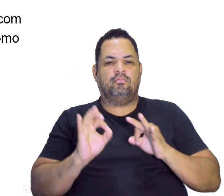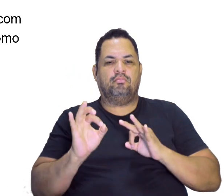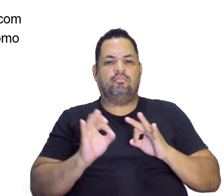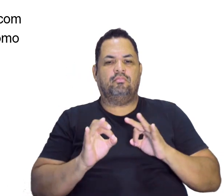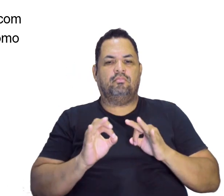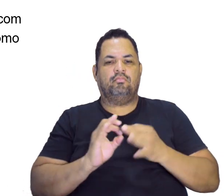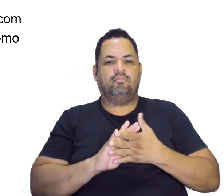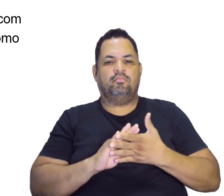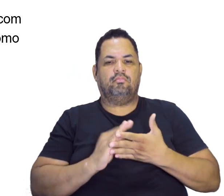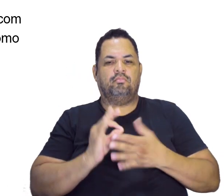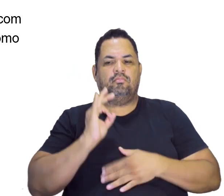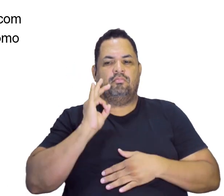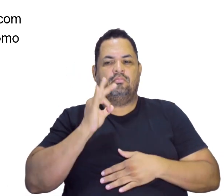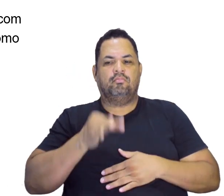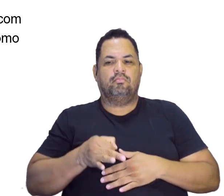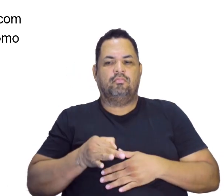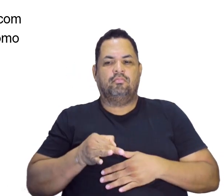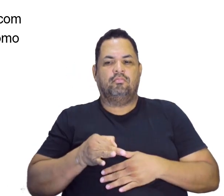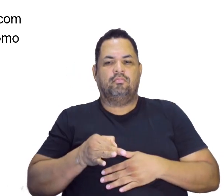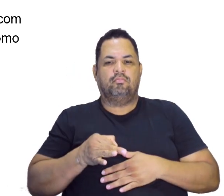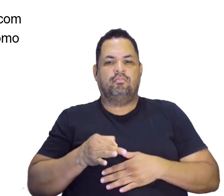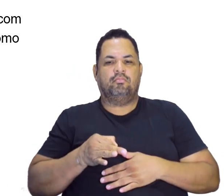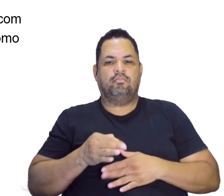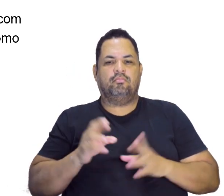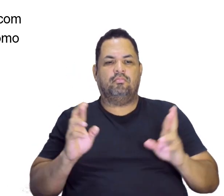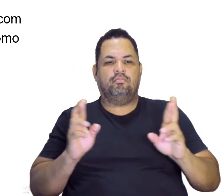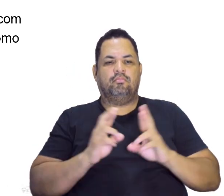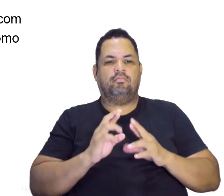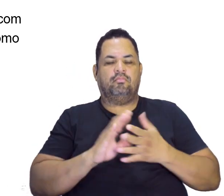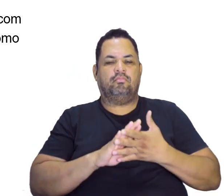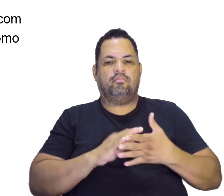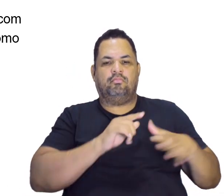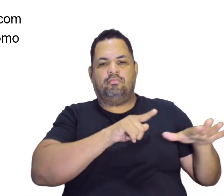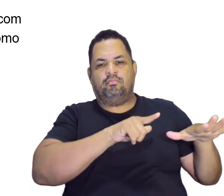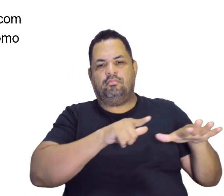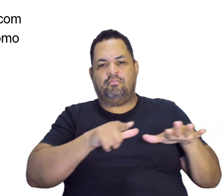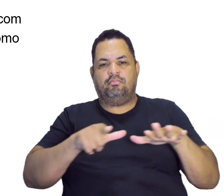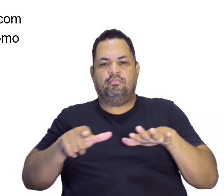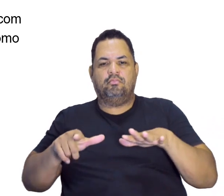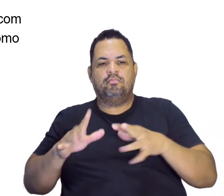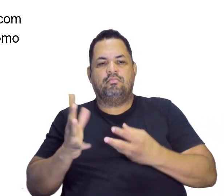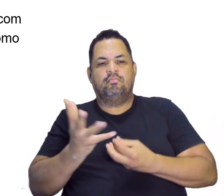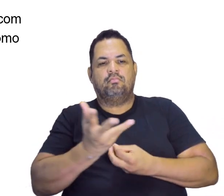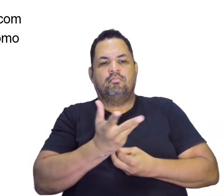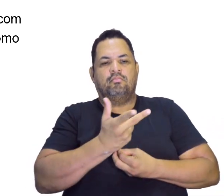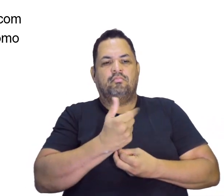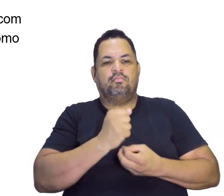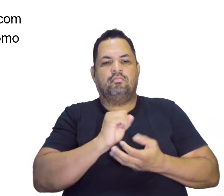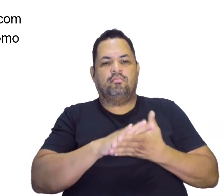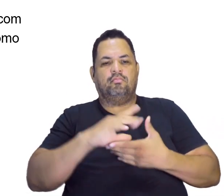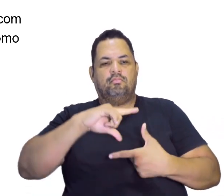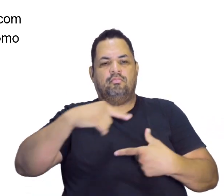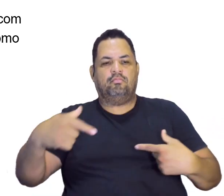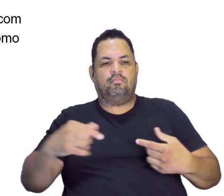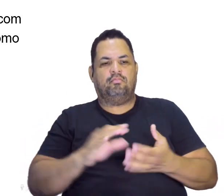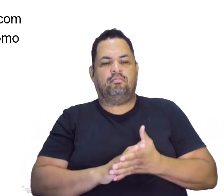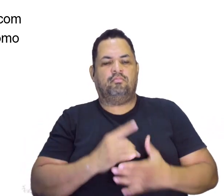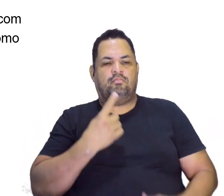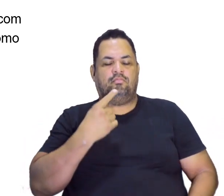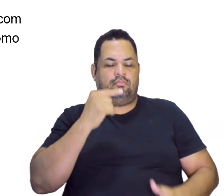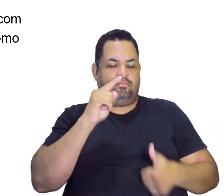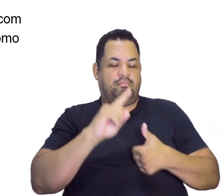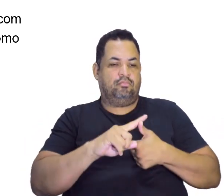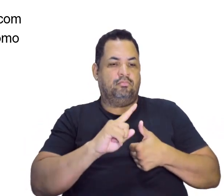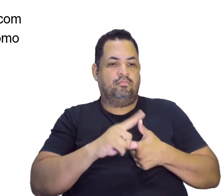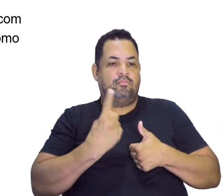a alternativa correta em relação à Semana da Arte Moderna. O que acontece aqui no 1?